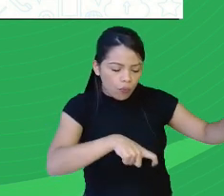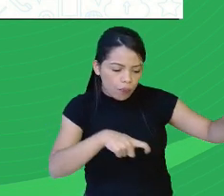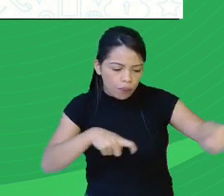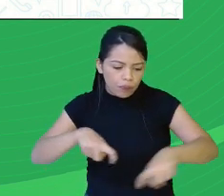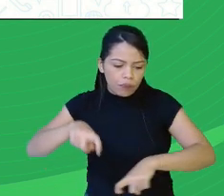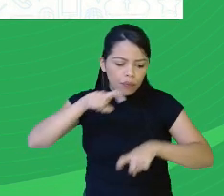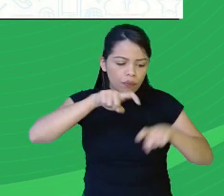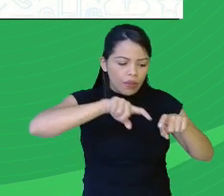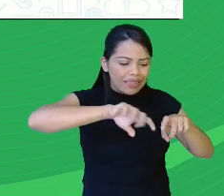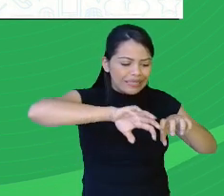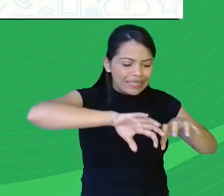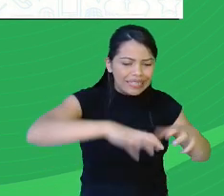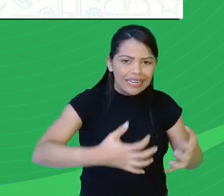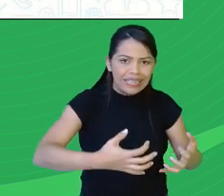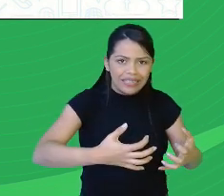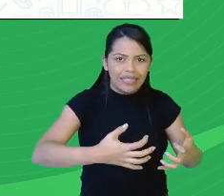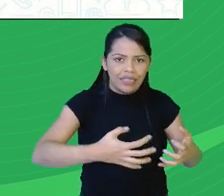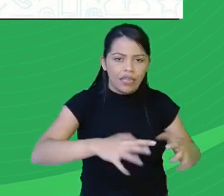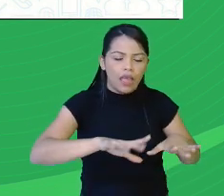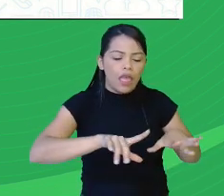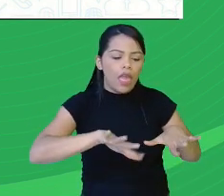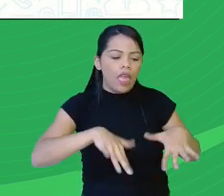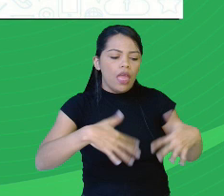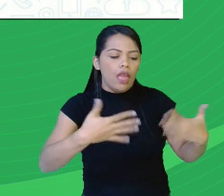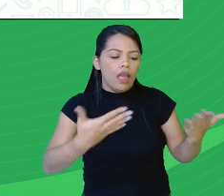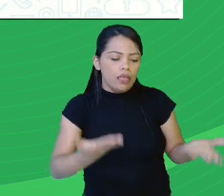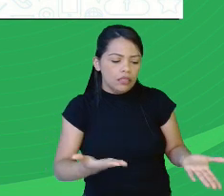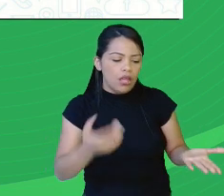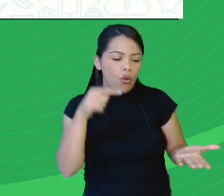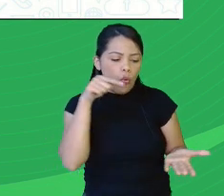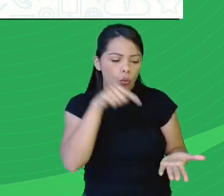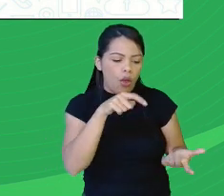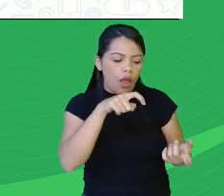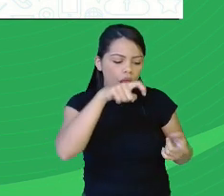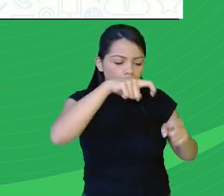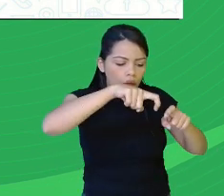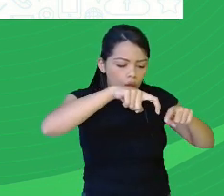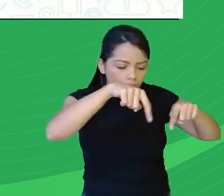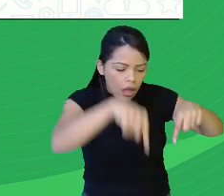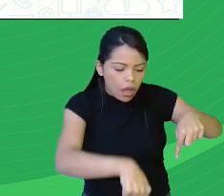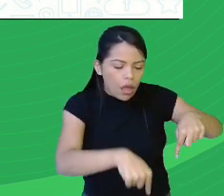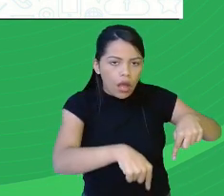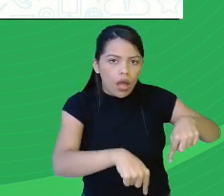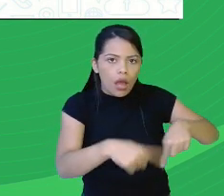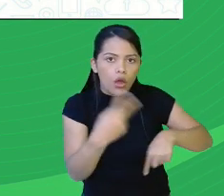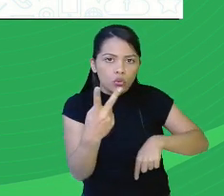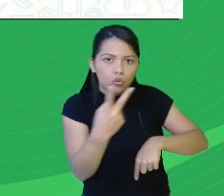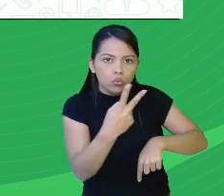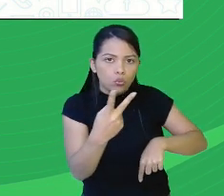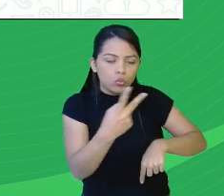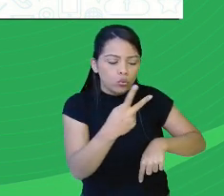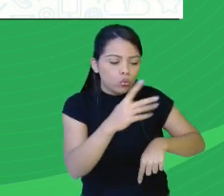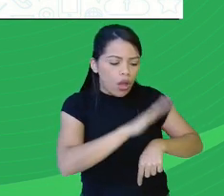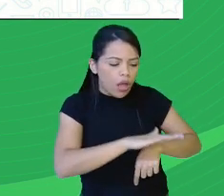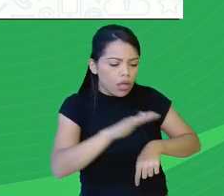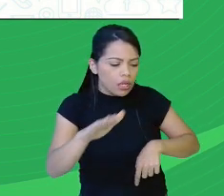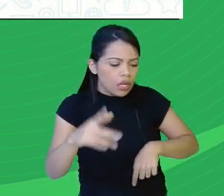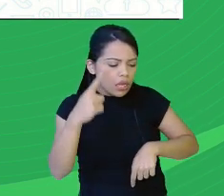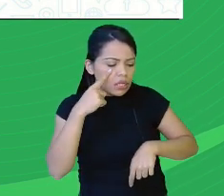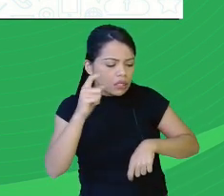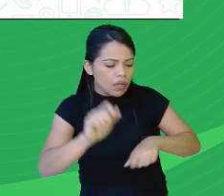na fenda que se formou. A outra, vendo seu amiguinho preso e